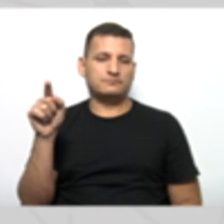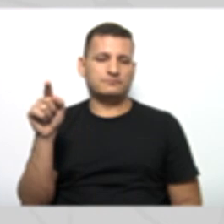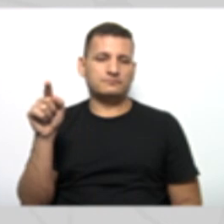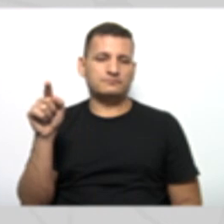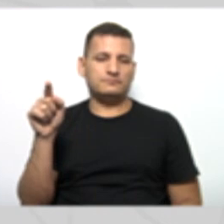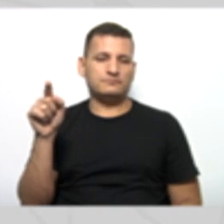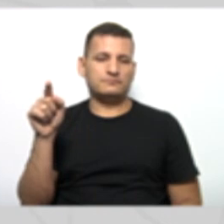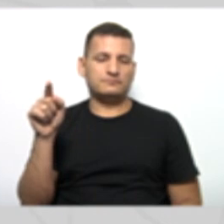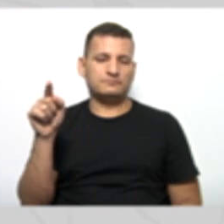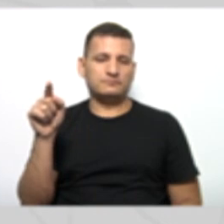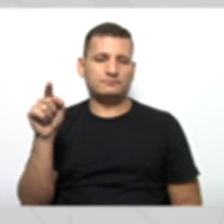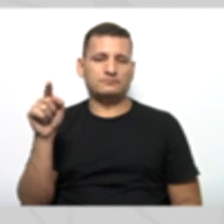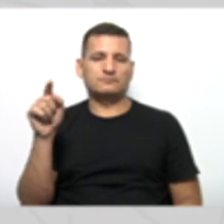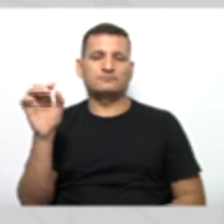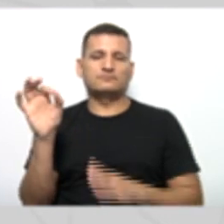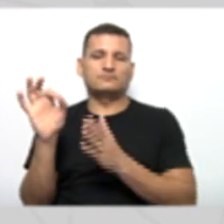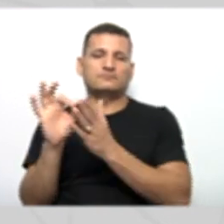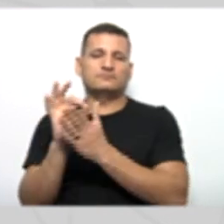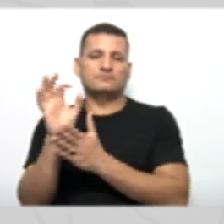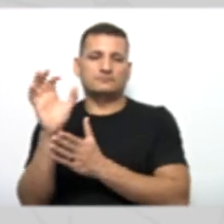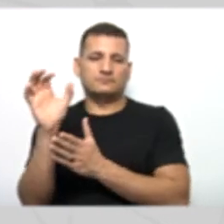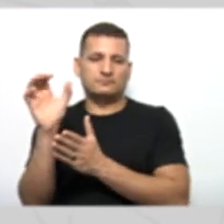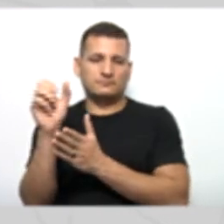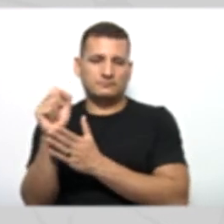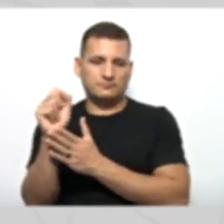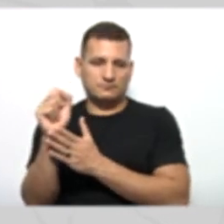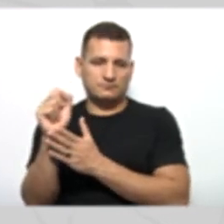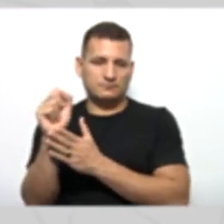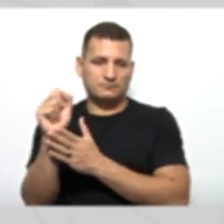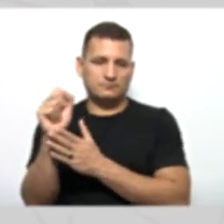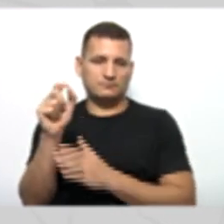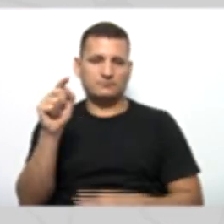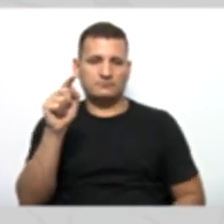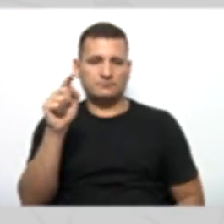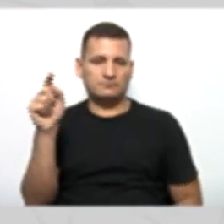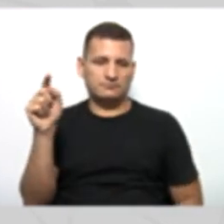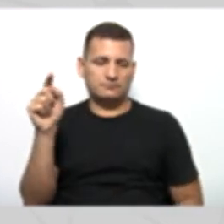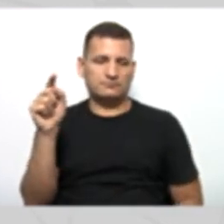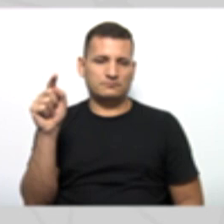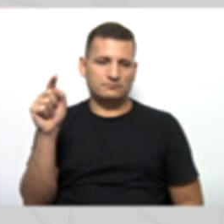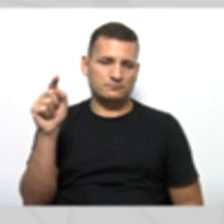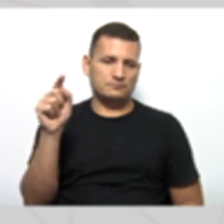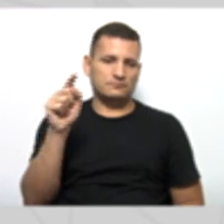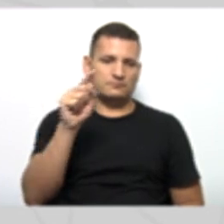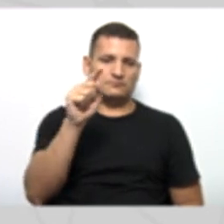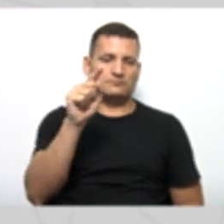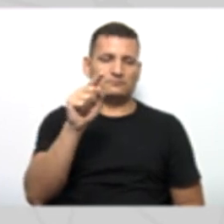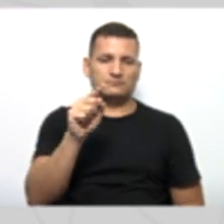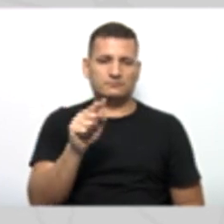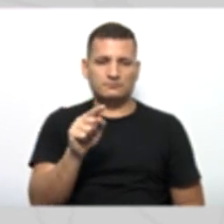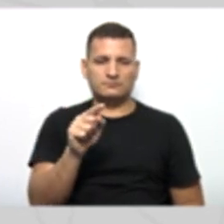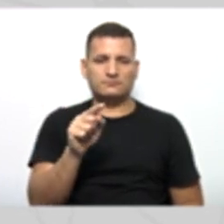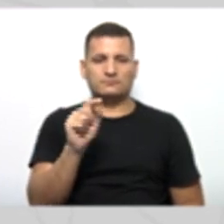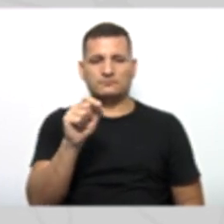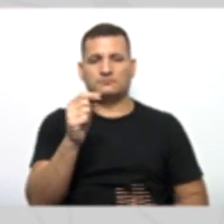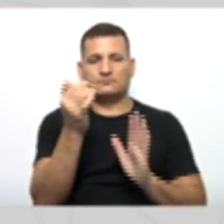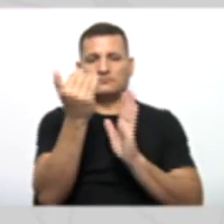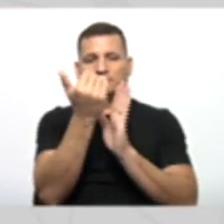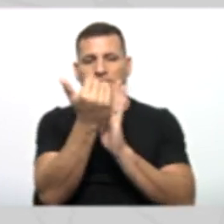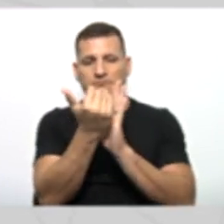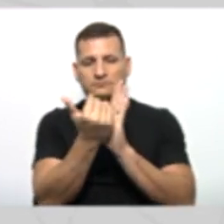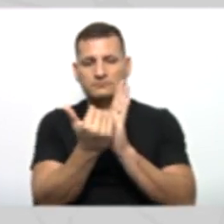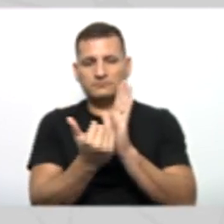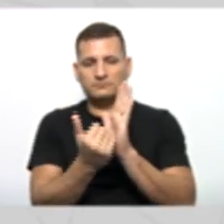Ele tem cadastro, ele não vai por esse caminho aqui, ó. Então ele tem cadastro, ele vai verificar o cardápio, certo?